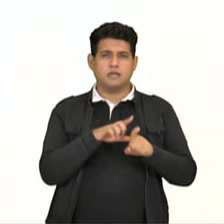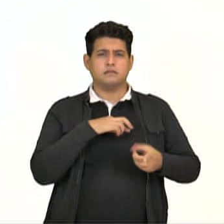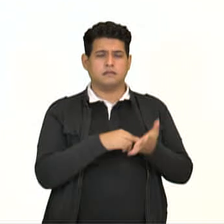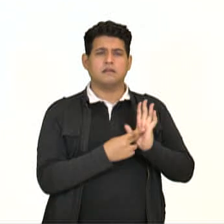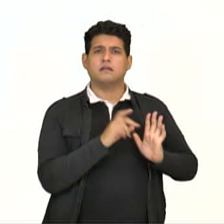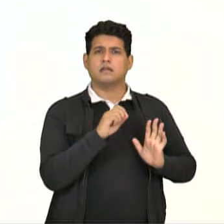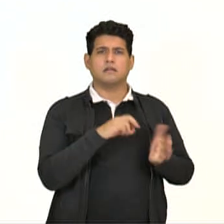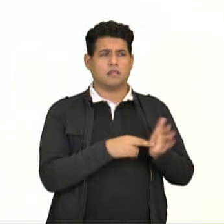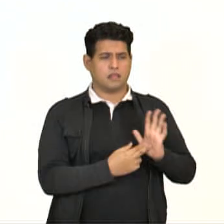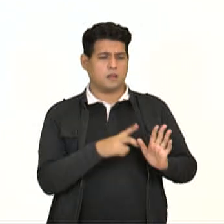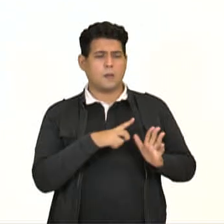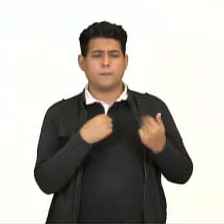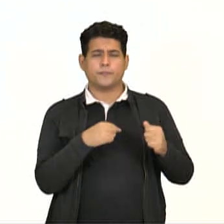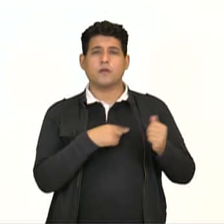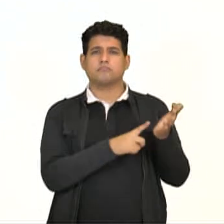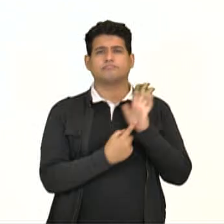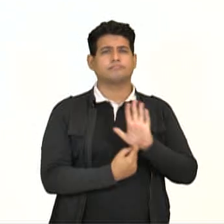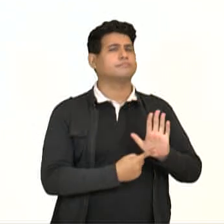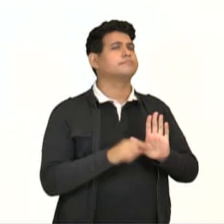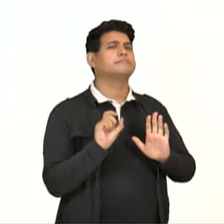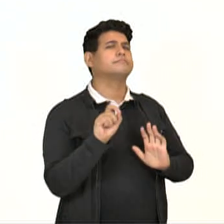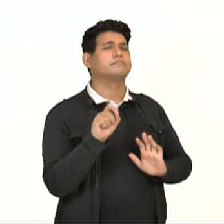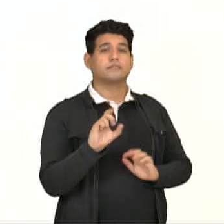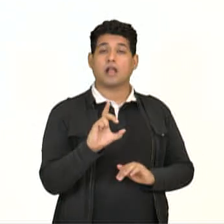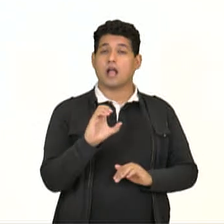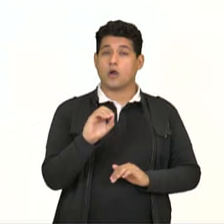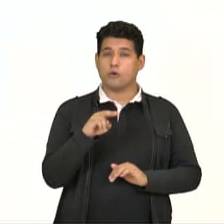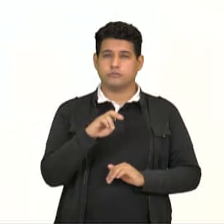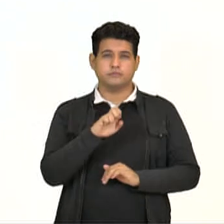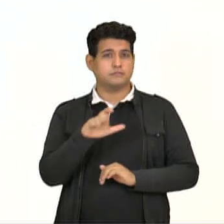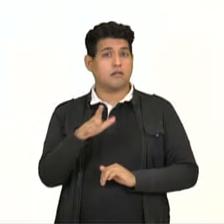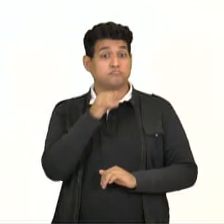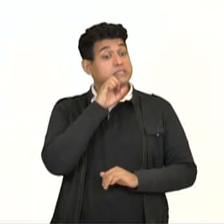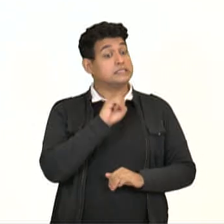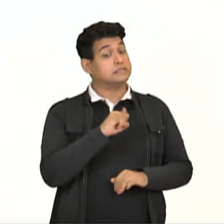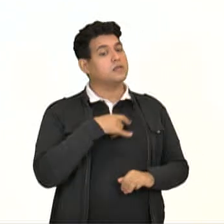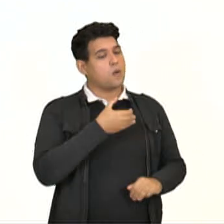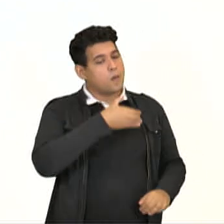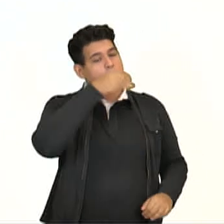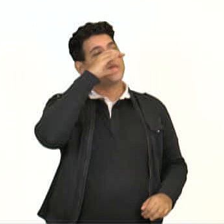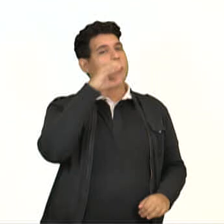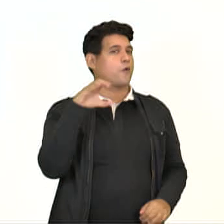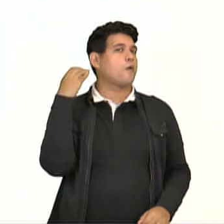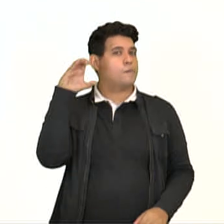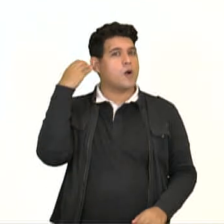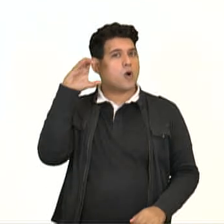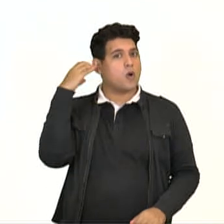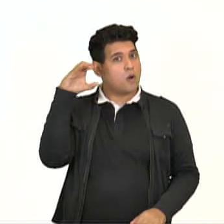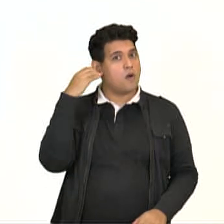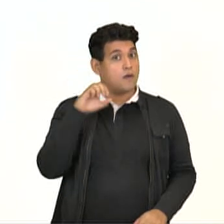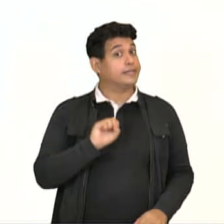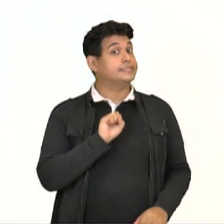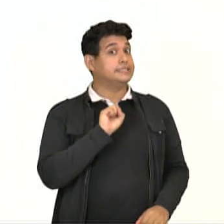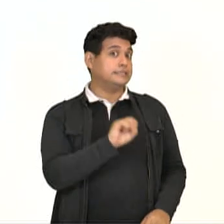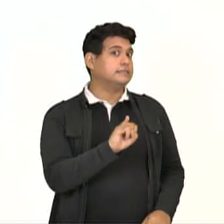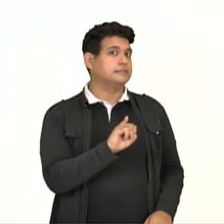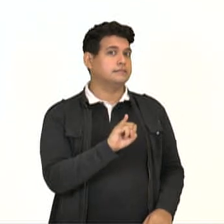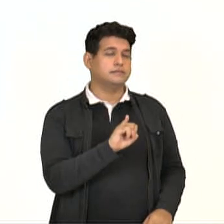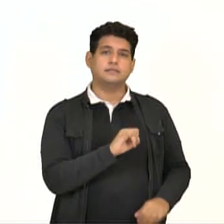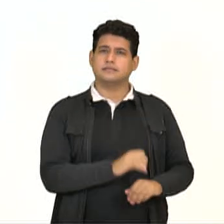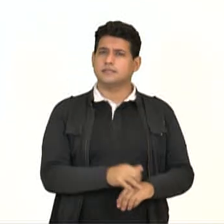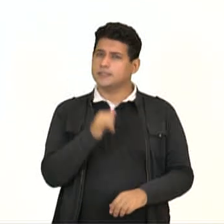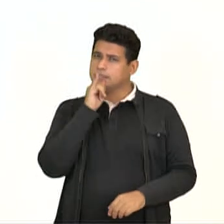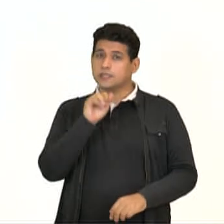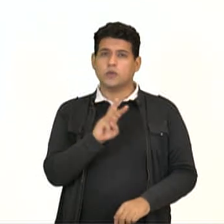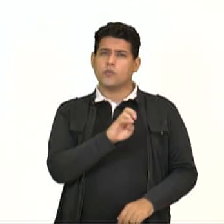Essa oração está expressando a condição. Se eu tomar uma Coca-Cola, se eu beber uma Coca-Cola.